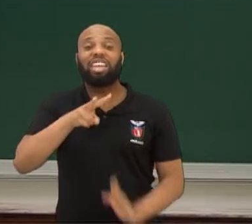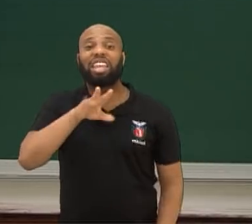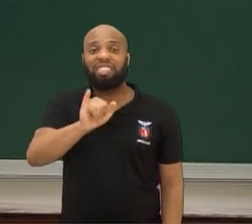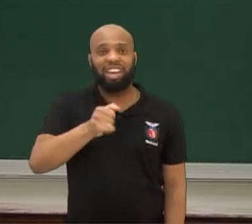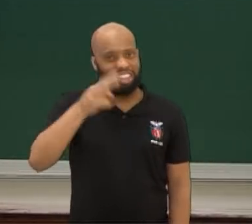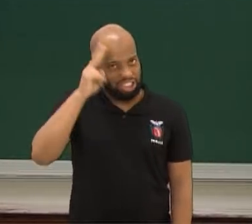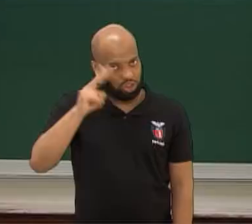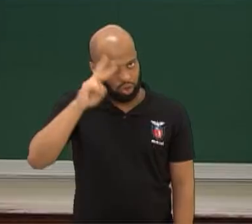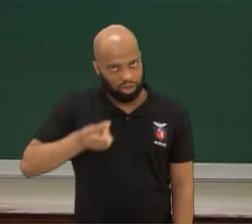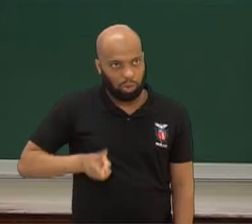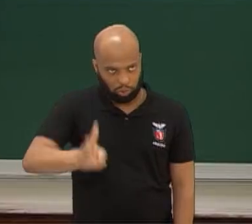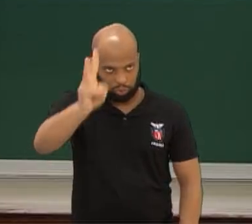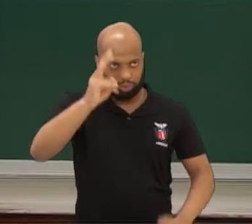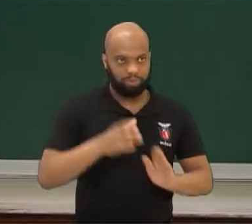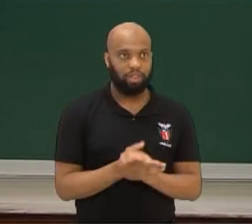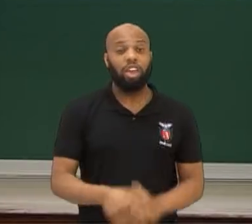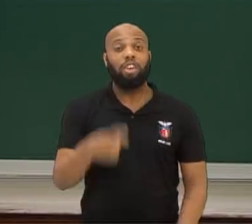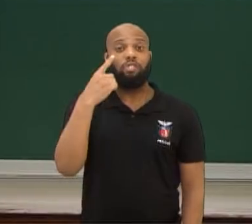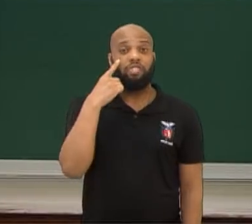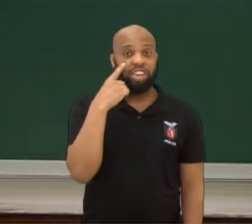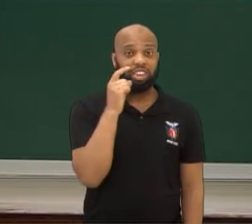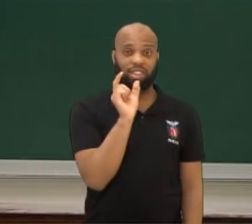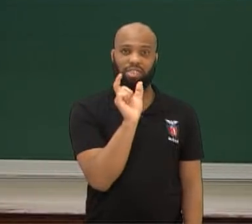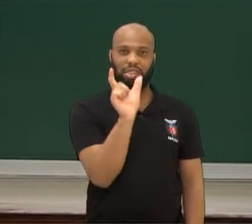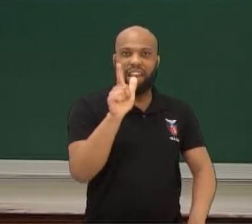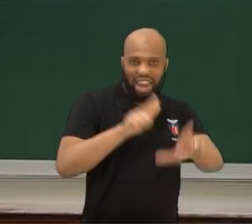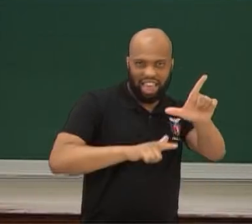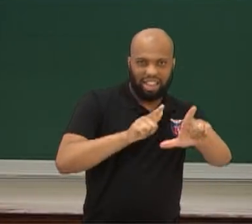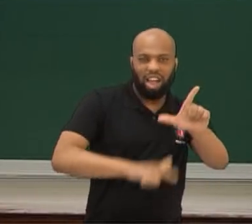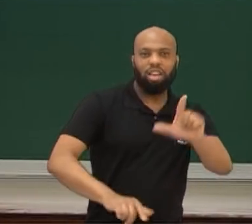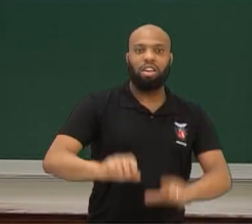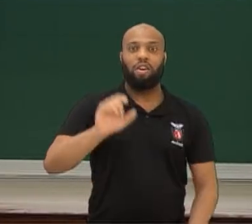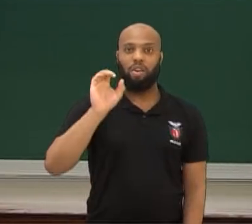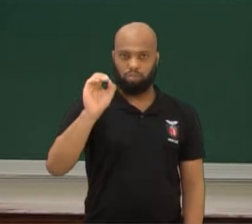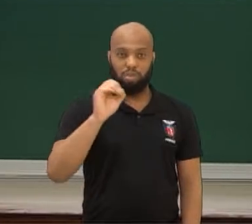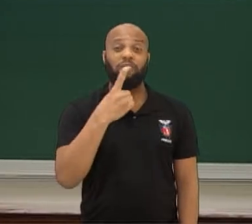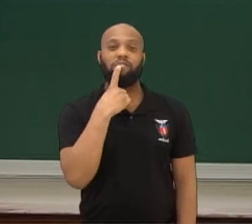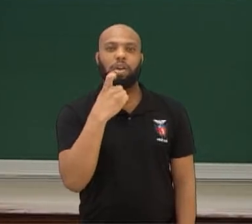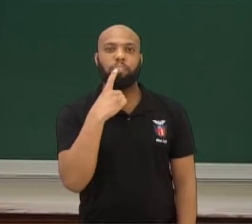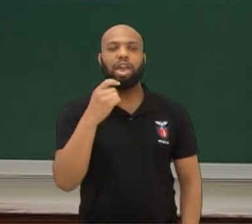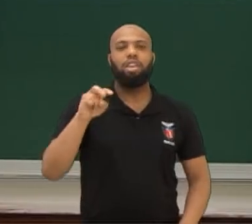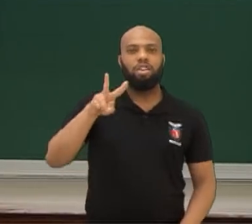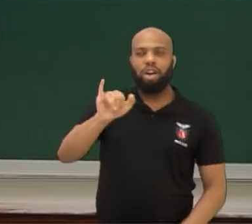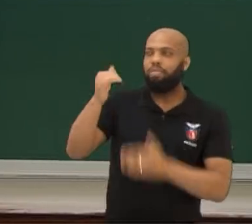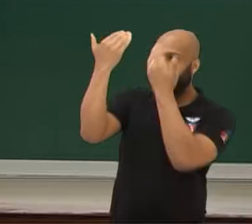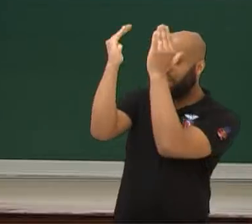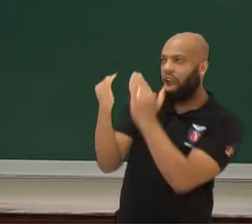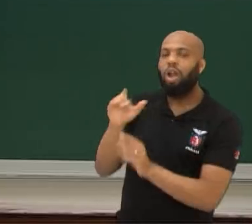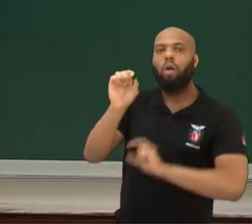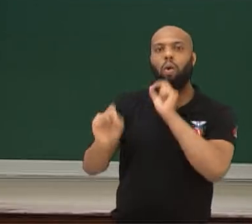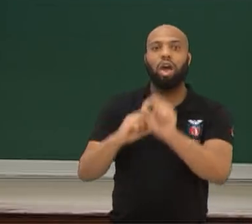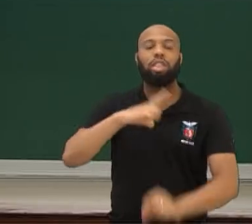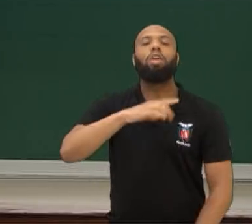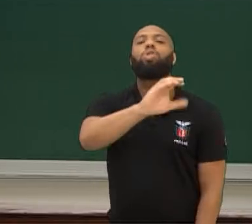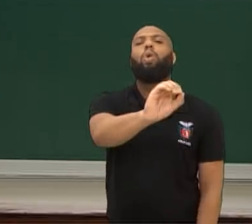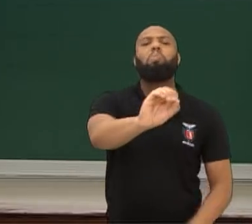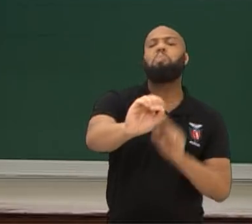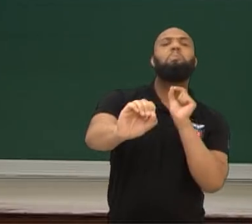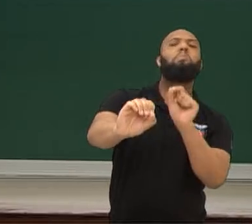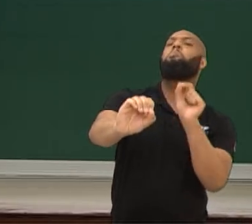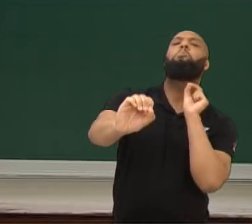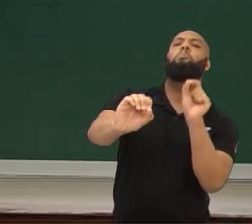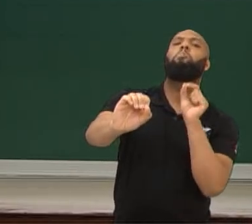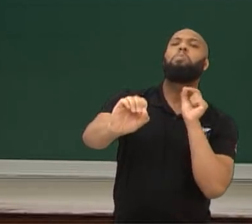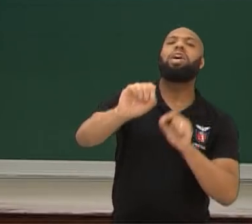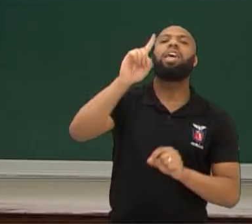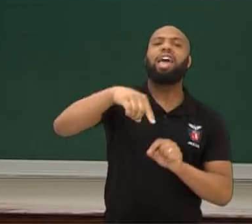a história continua, né? Então, o que vocês vão fazer? Vocês vão analisar, né? Nesse caso aqui, esse o aqui,